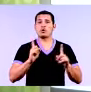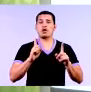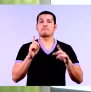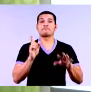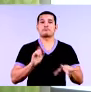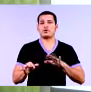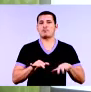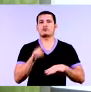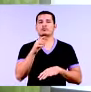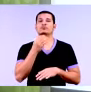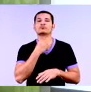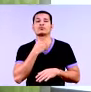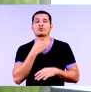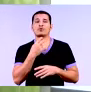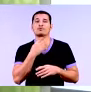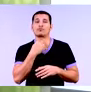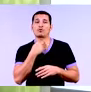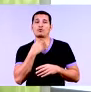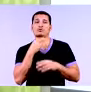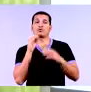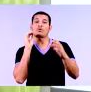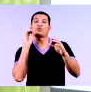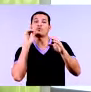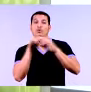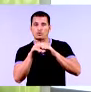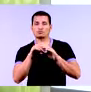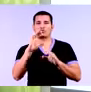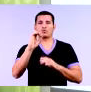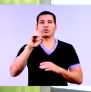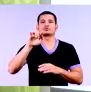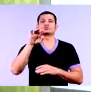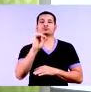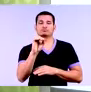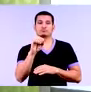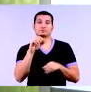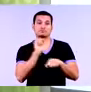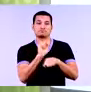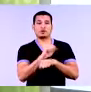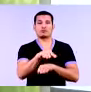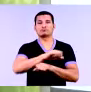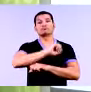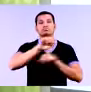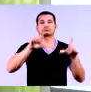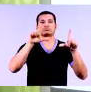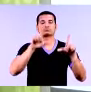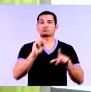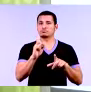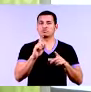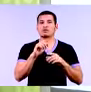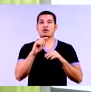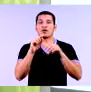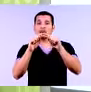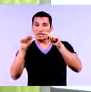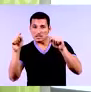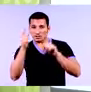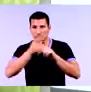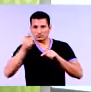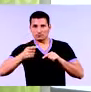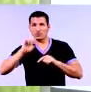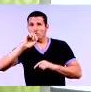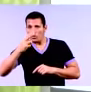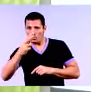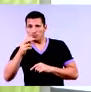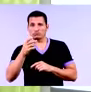não pode colocar código dentro dele esperando que seja executado. O comentário de linha ou de bloco, ele desconsidera